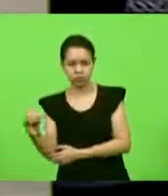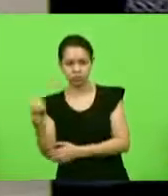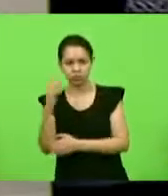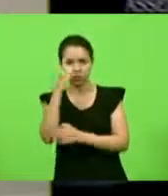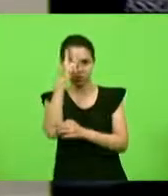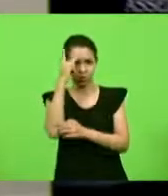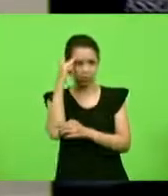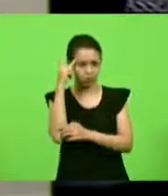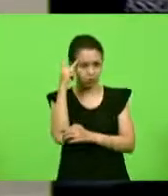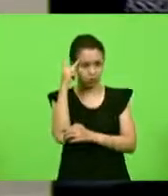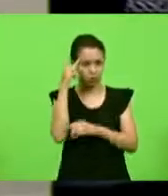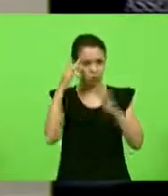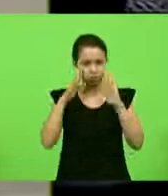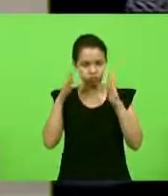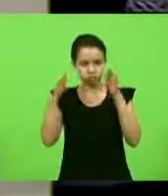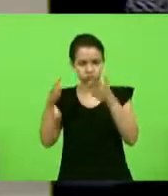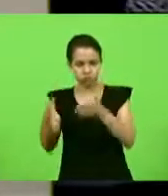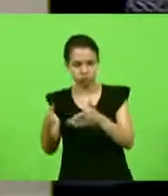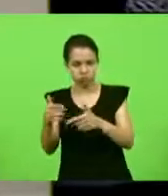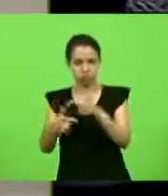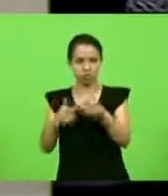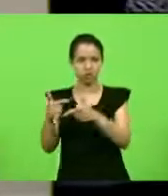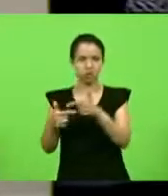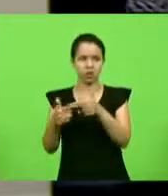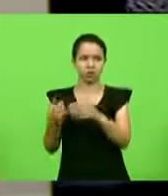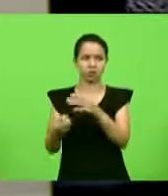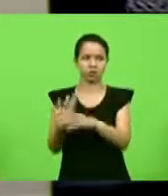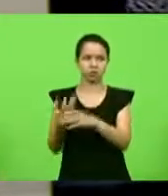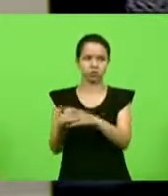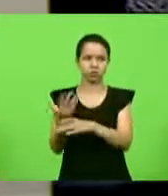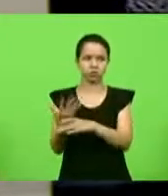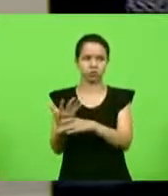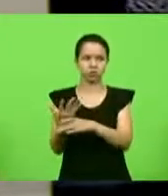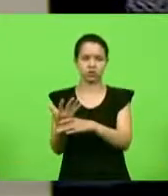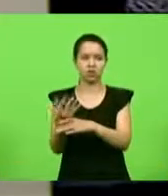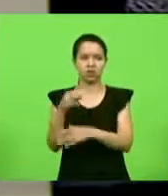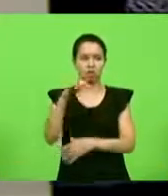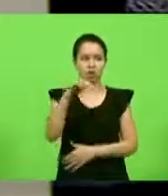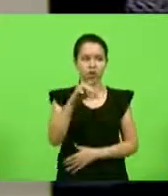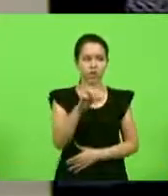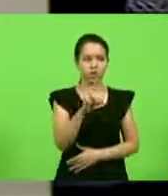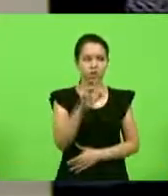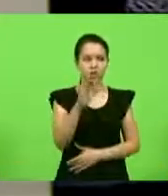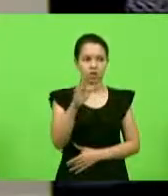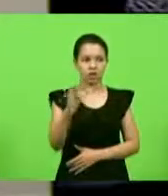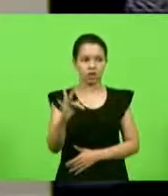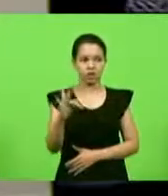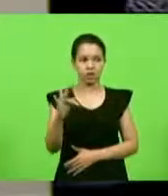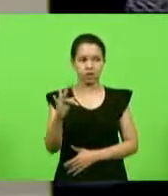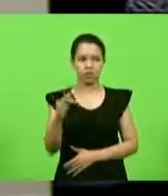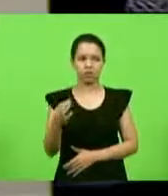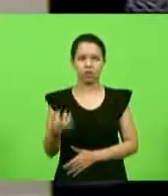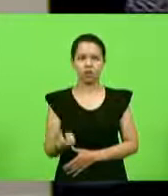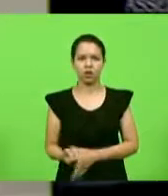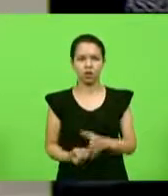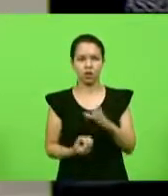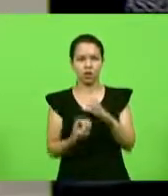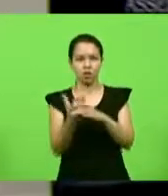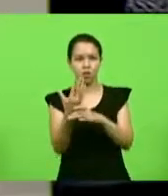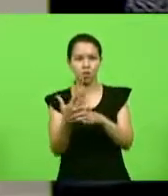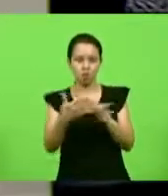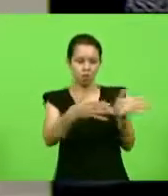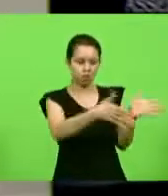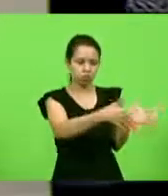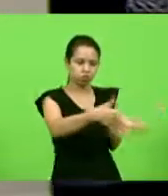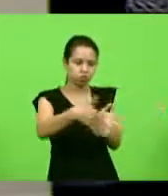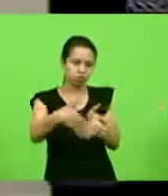fabricação desses ataúdes. E o MDF, para a construção dessa urna